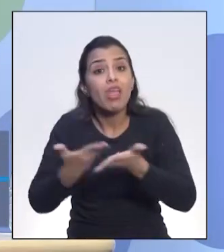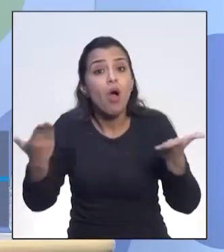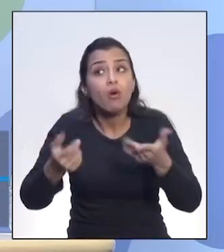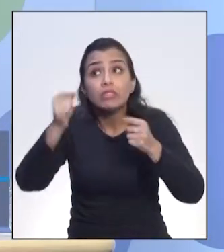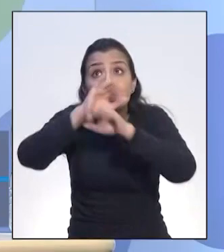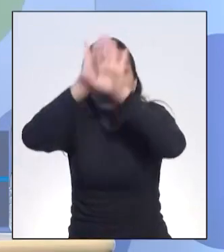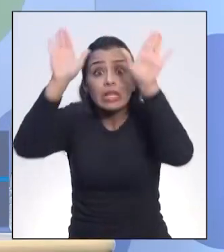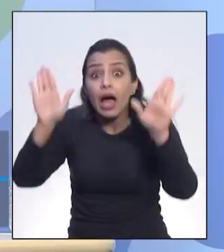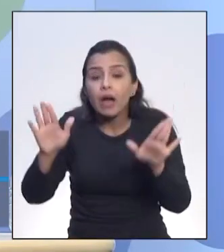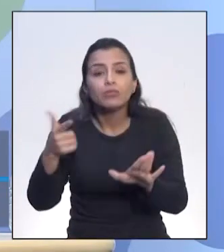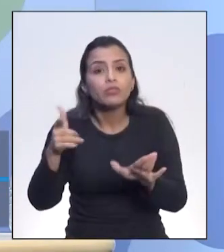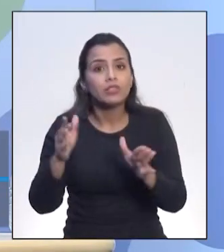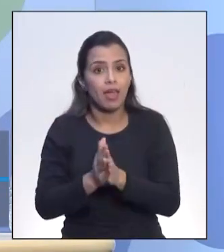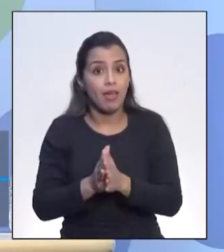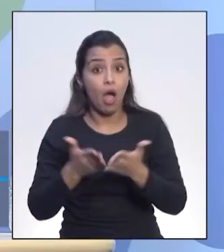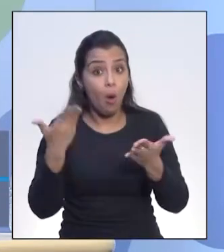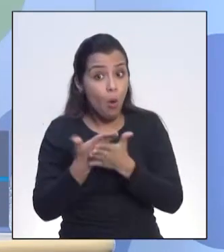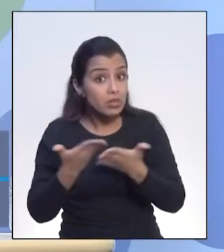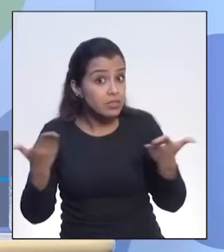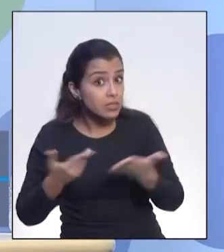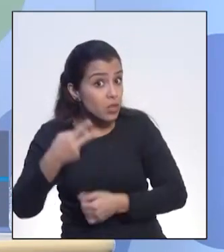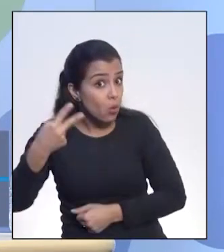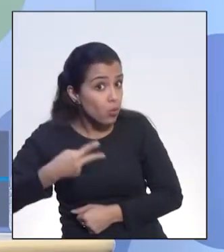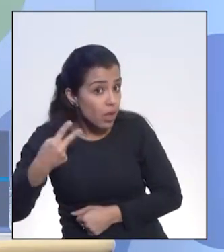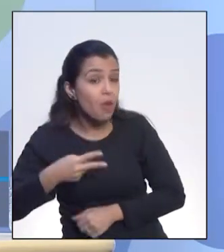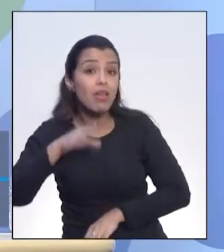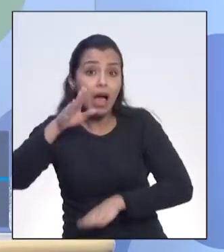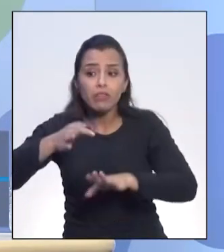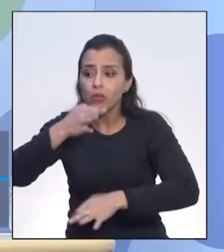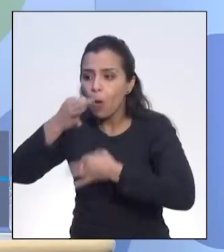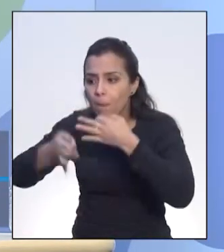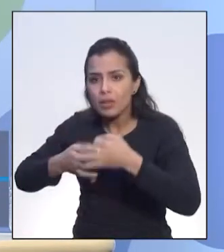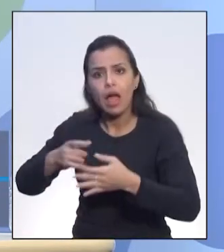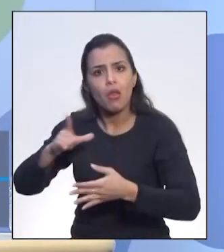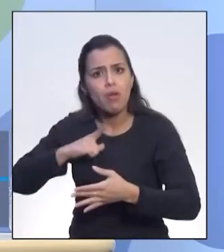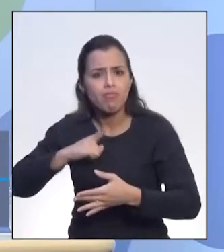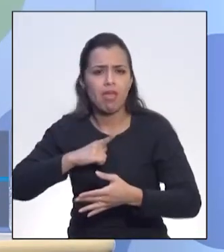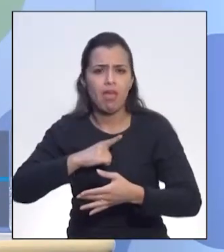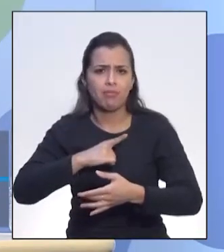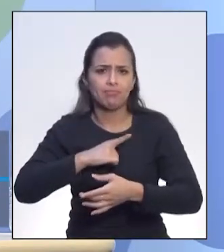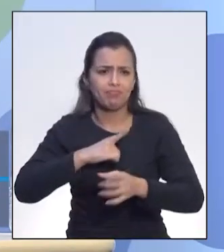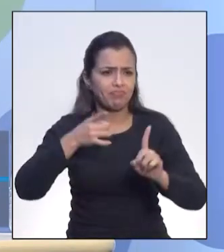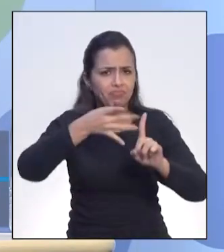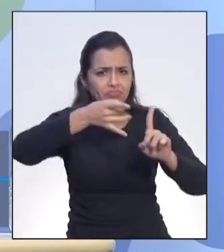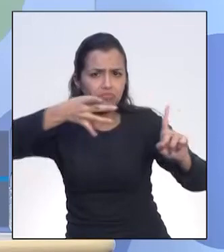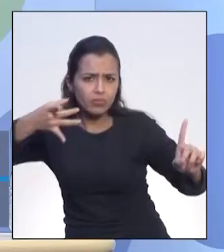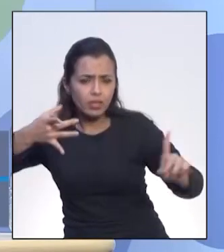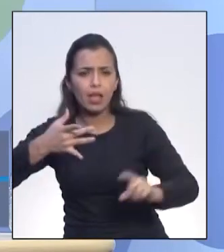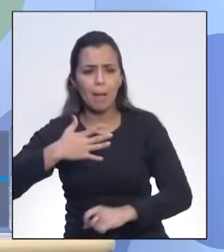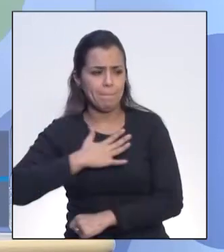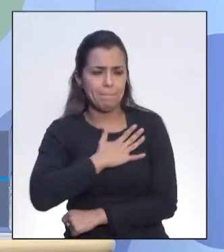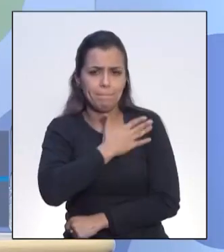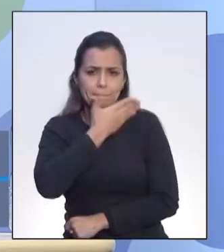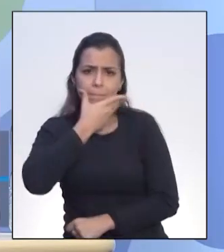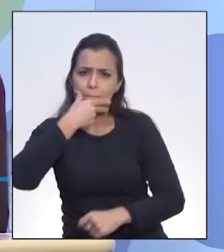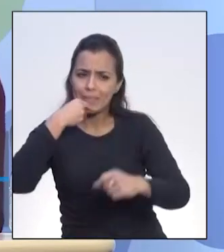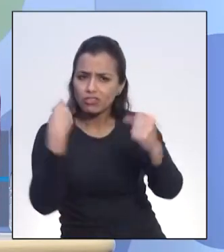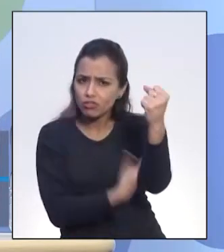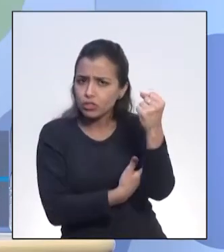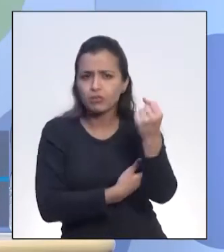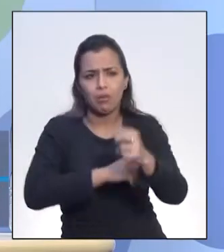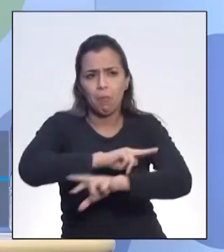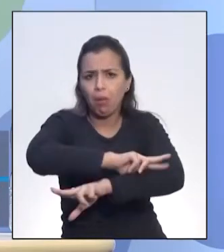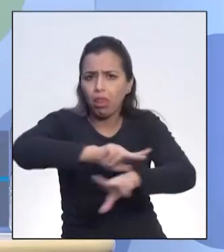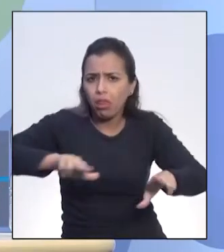gente já está na segunda aula sobre esse tema e a gente continua tendo, às vezes, comentários homofóbicos, racistas, machistas e tudo mais, que a gente já